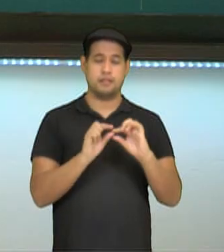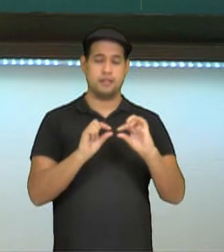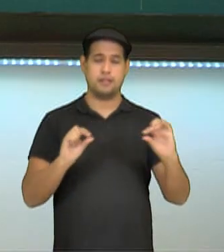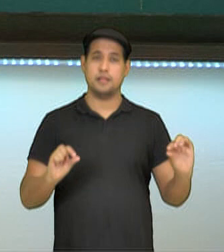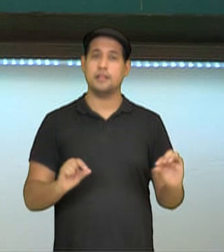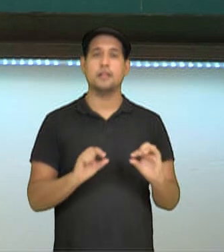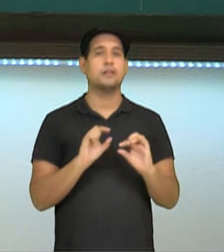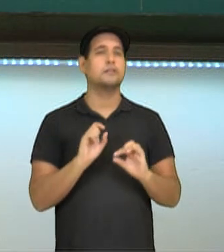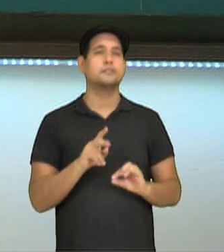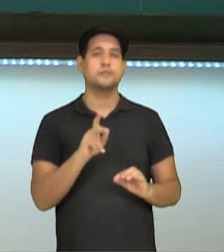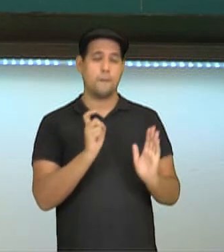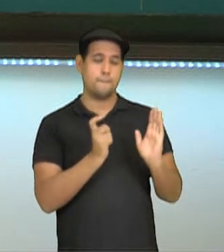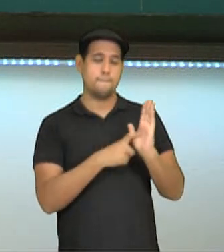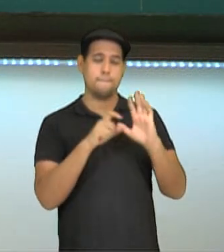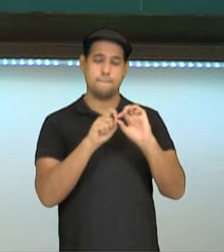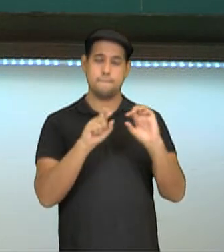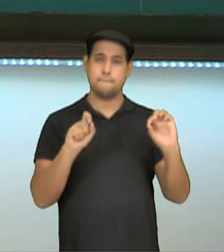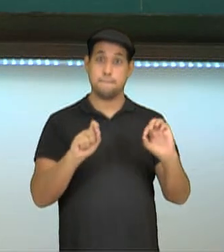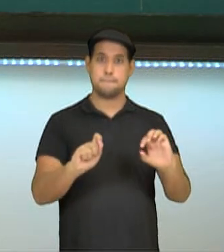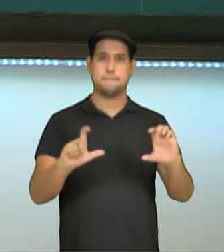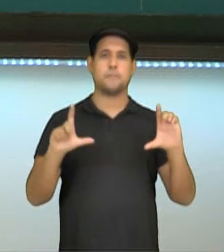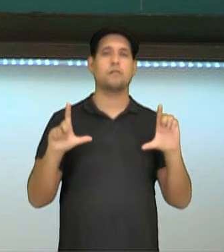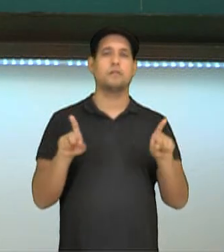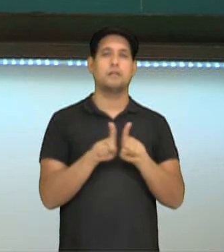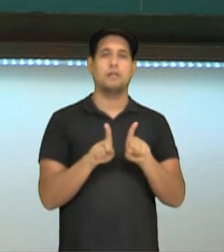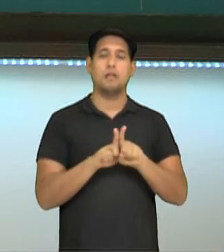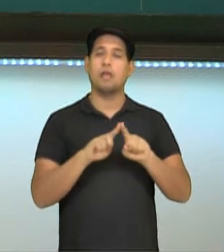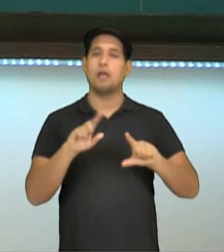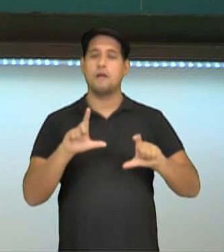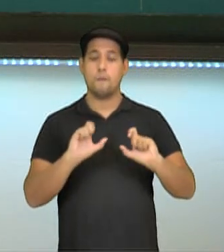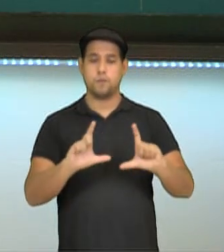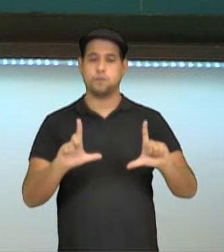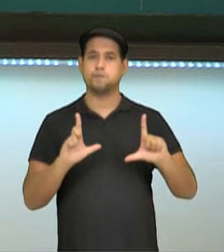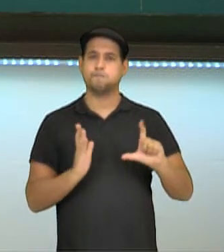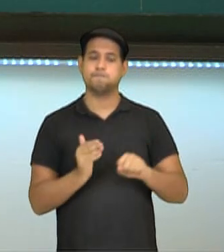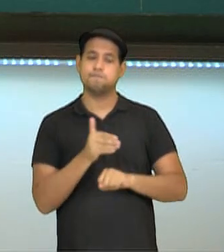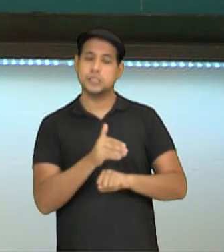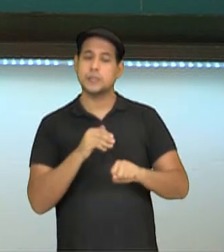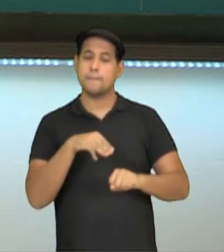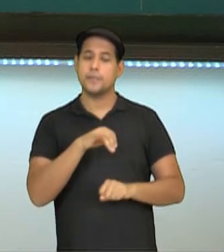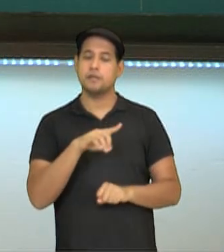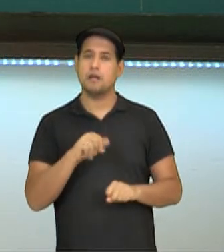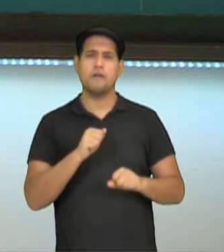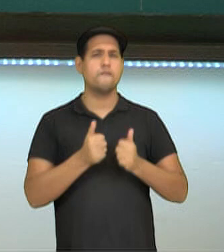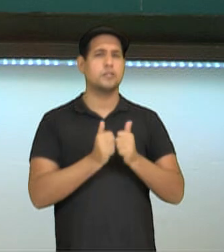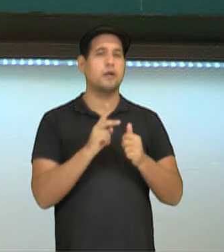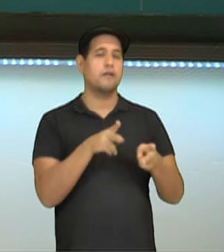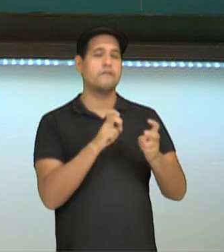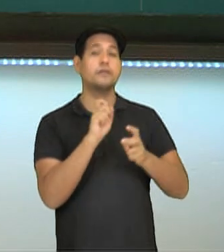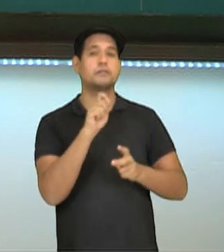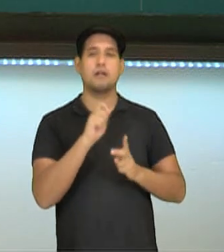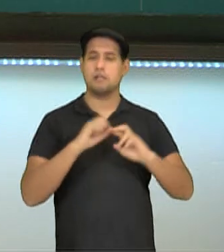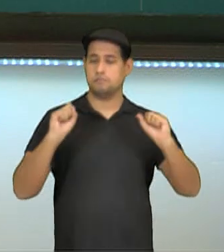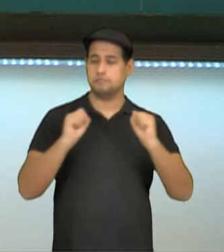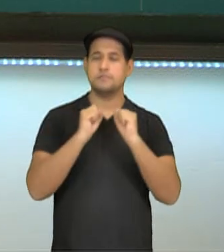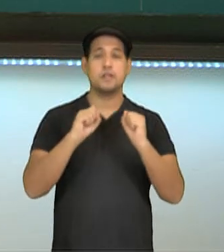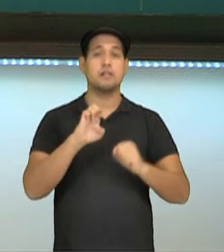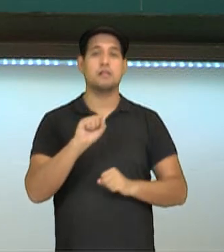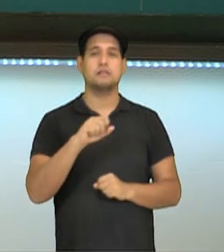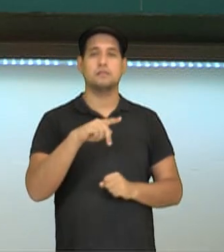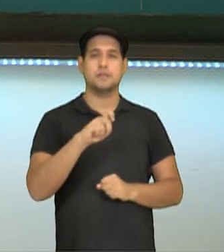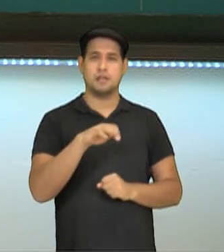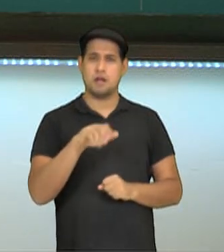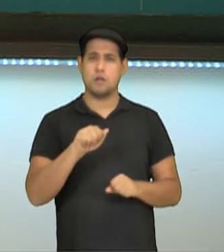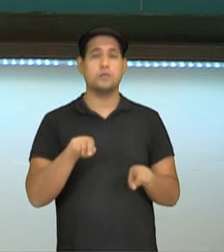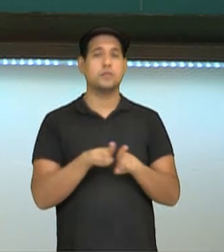é só clicar. A influência da mídia no futebol, a gente viu que vimos esporte, espetáculo,